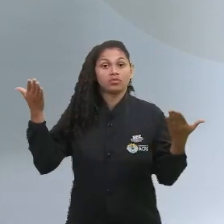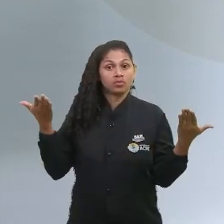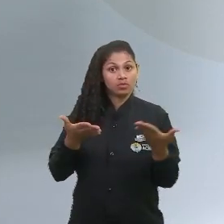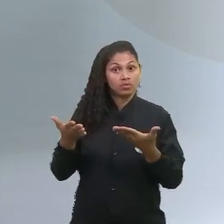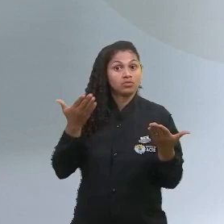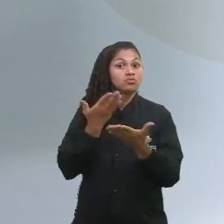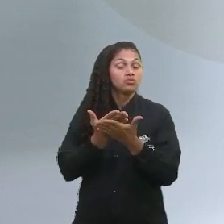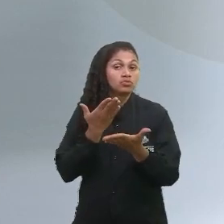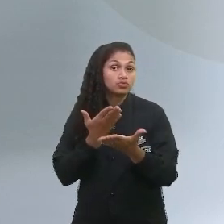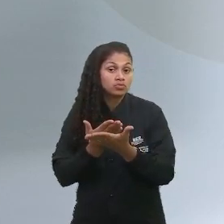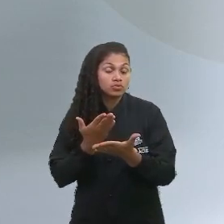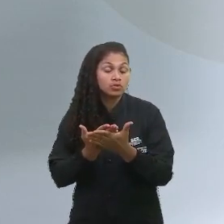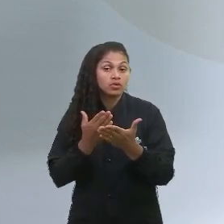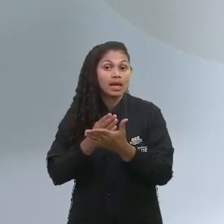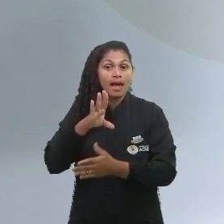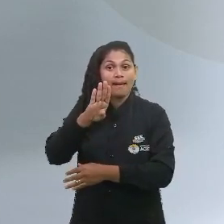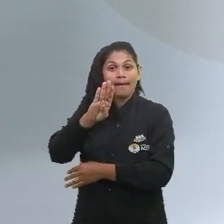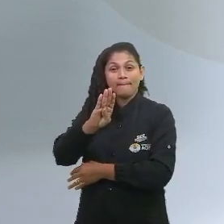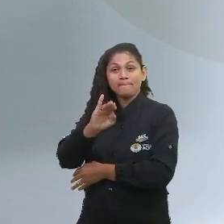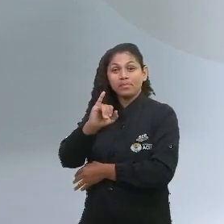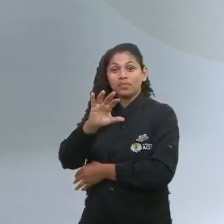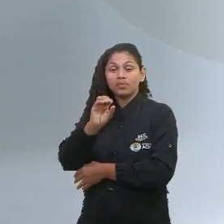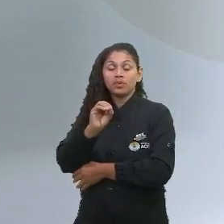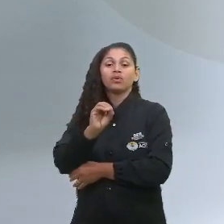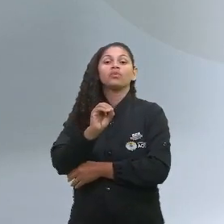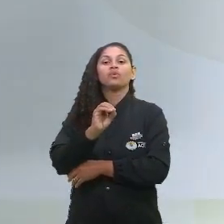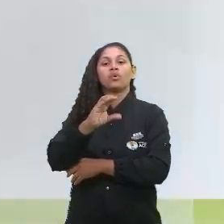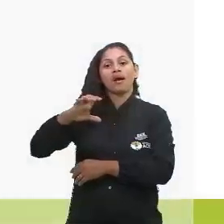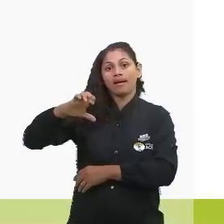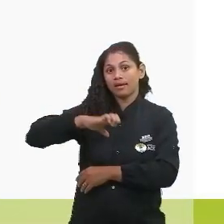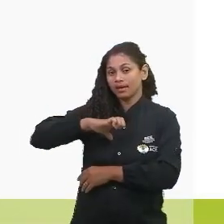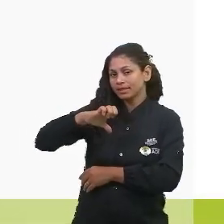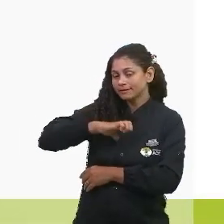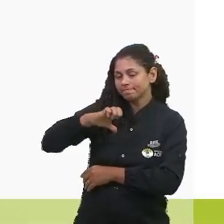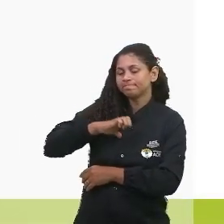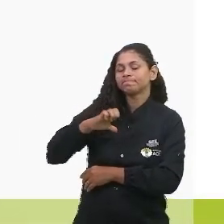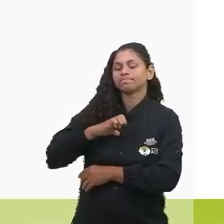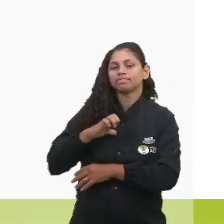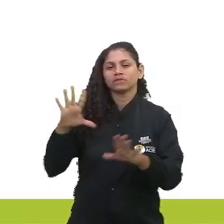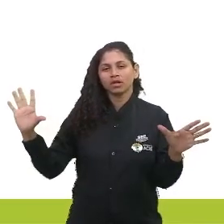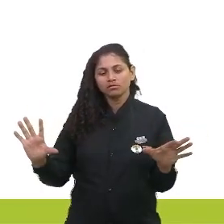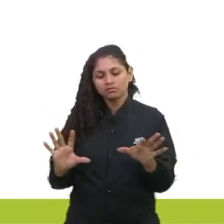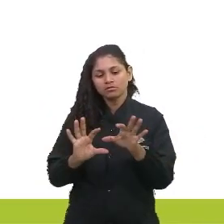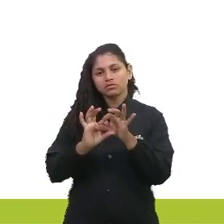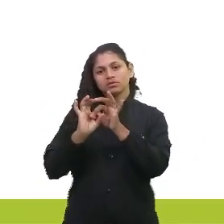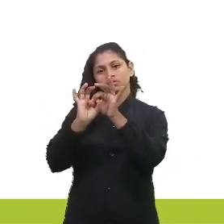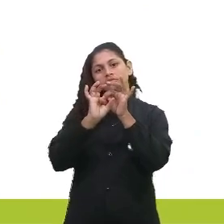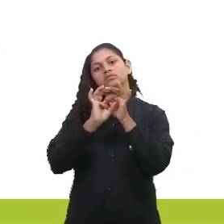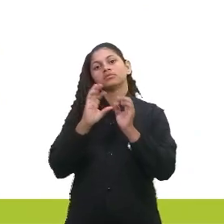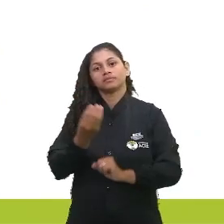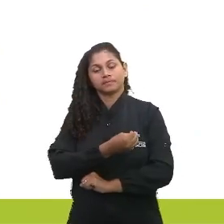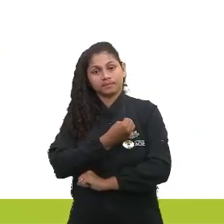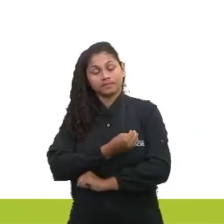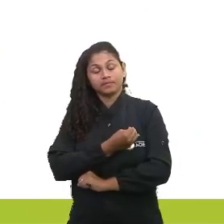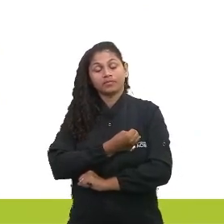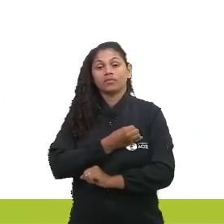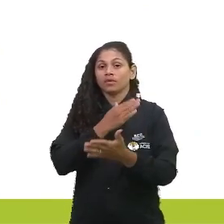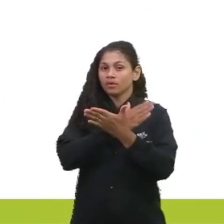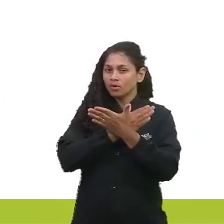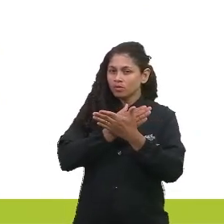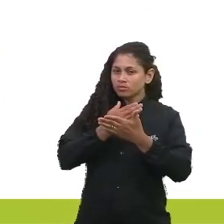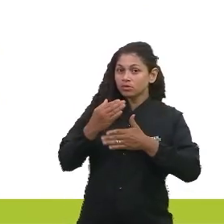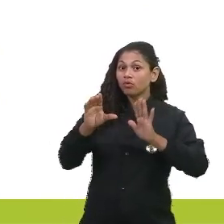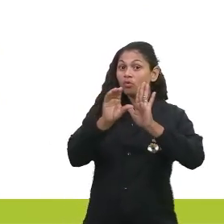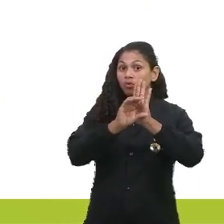essa parte da ética ligada à vida. Mas para começar, a gente vai conceituar